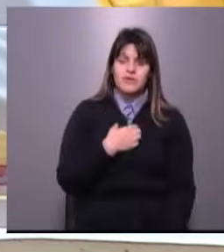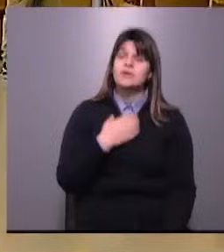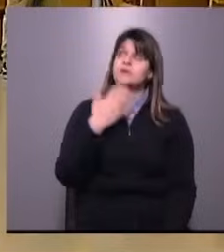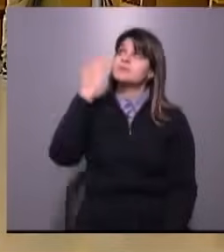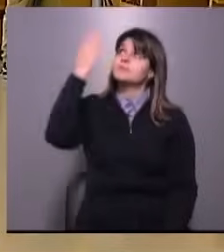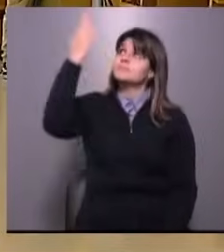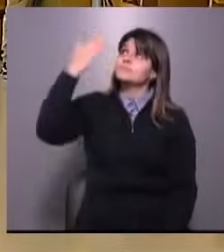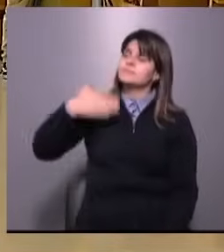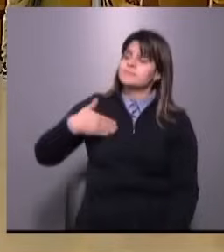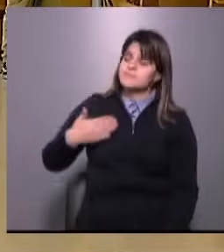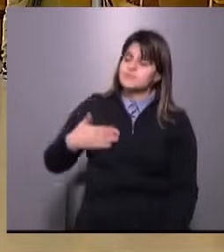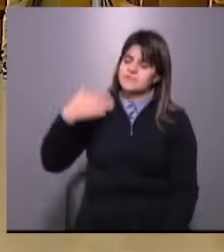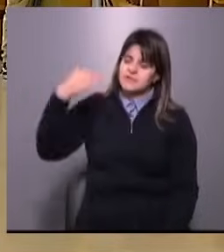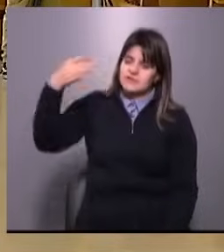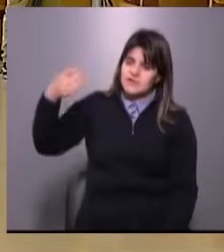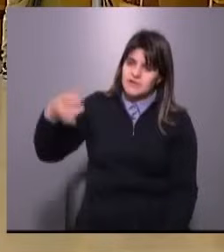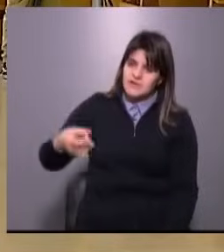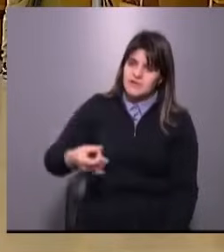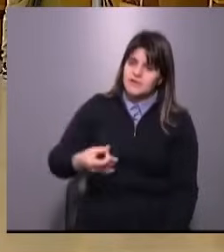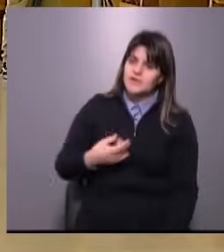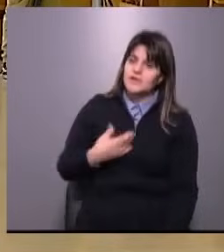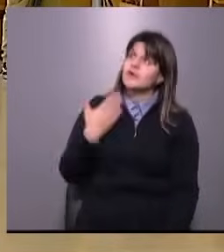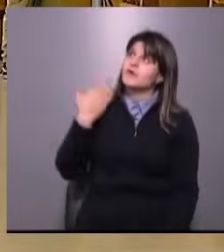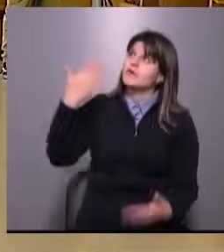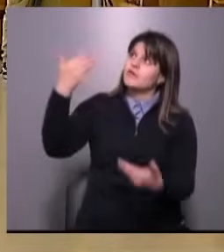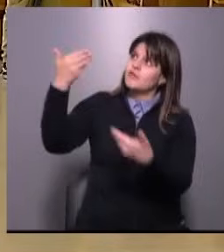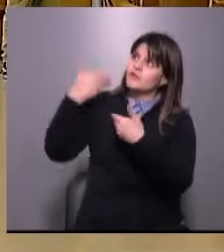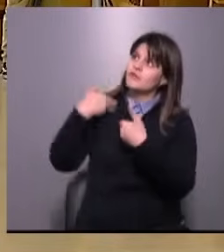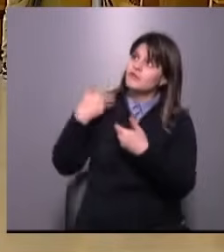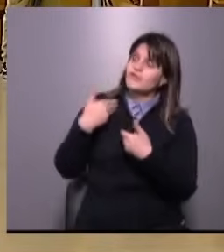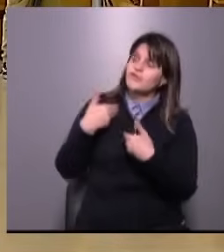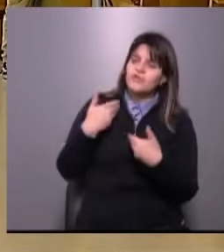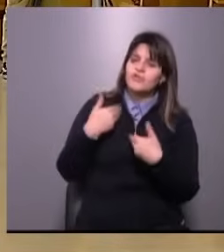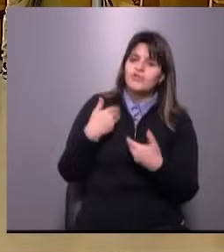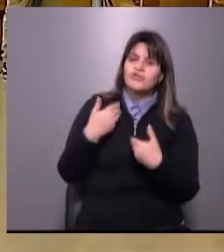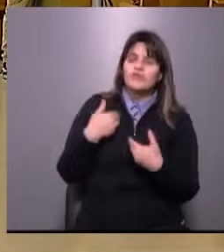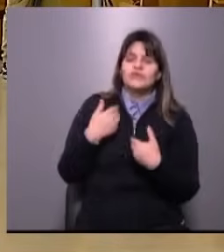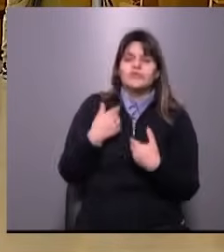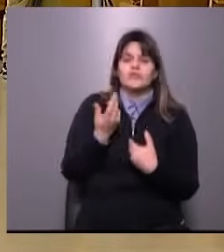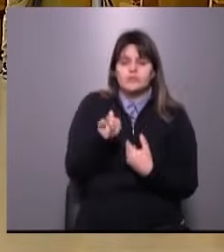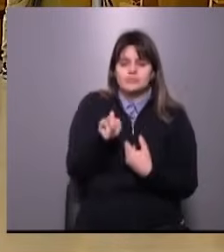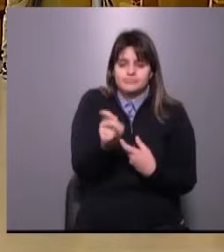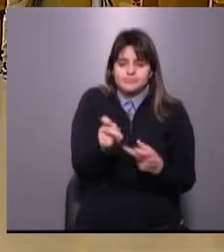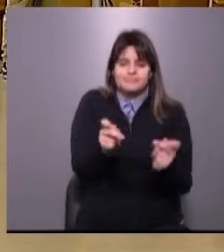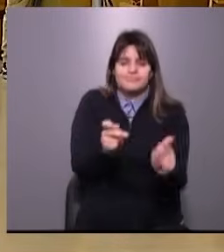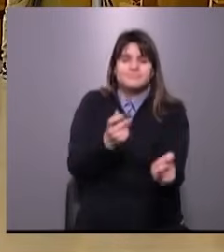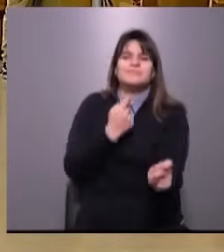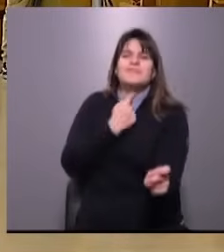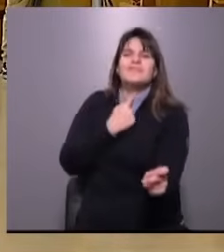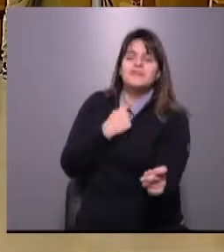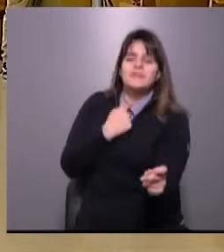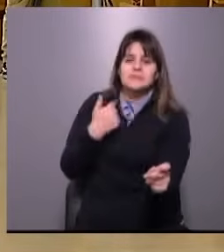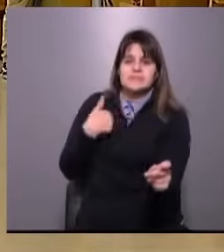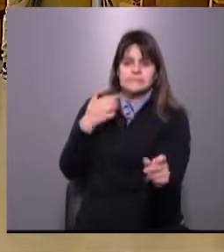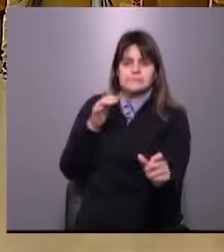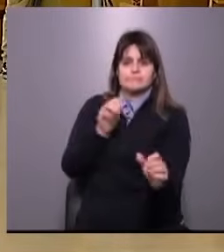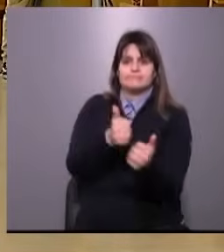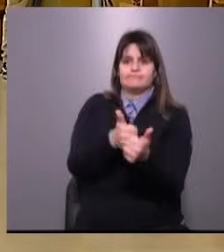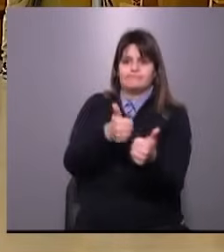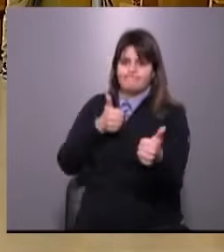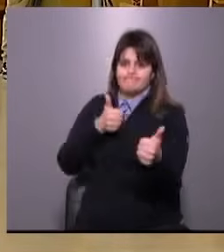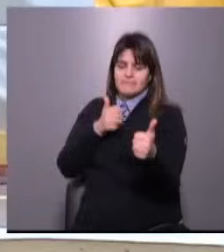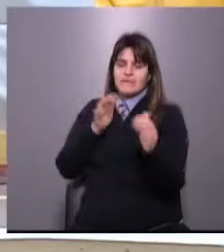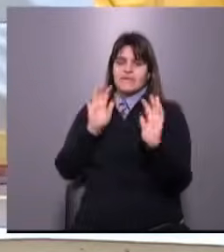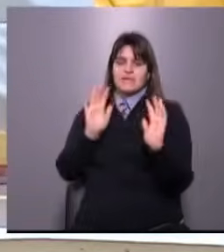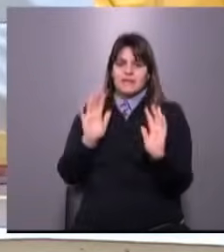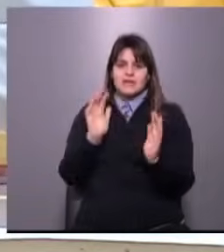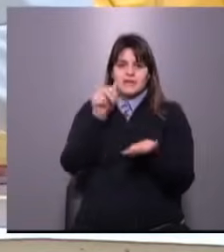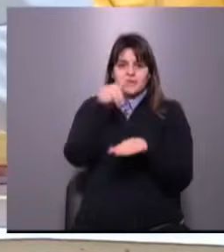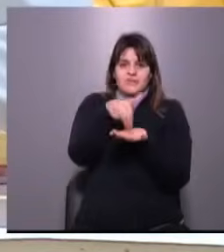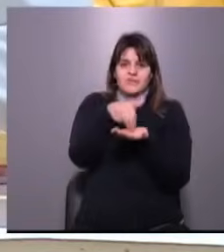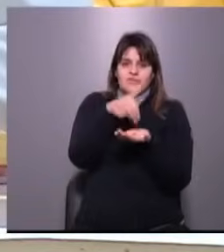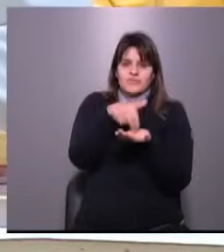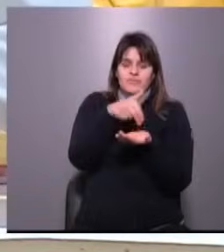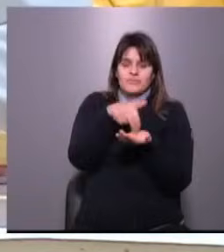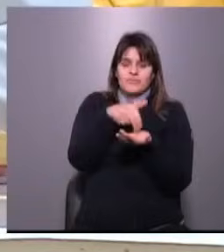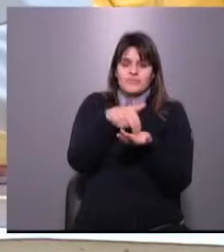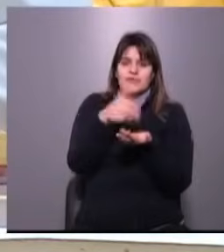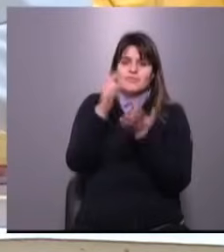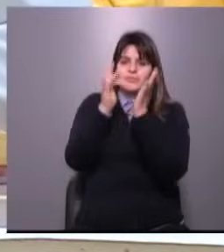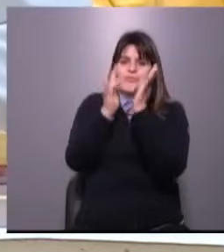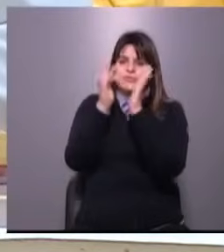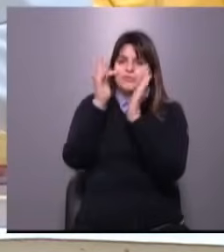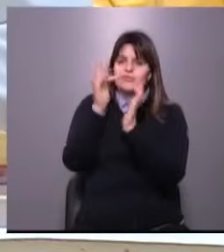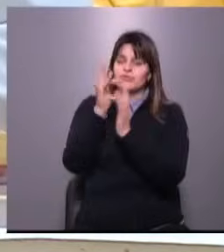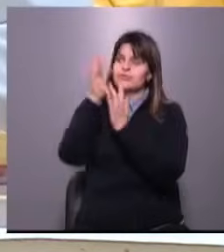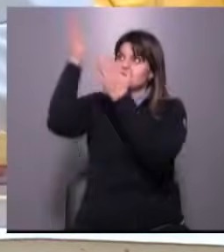para que, ajudados pela vossa misericórdia, sejamos sempre livres do pecado e de toda a perturbação,